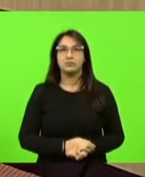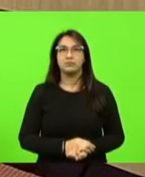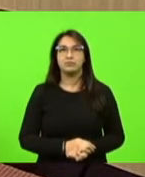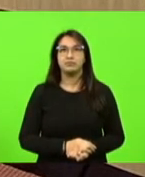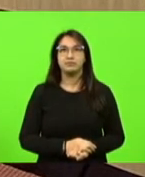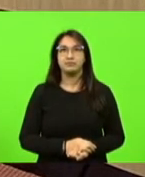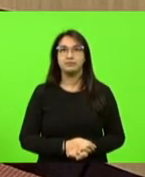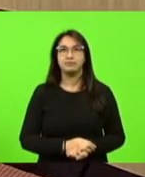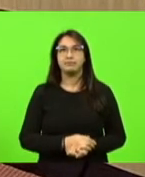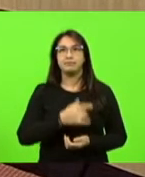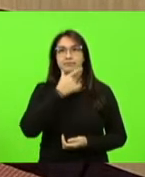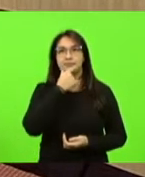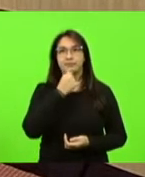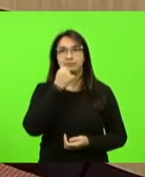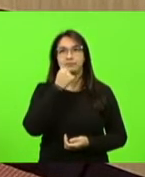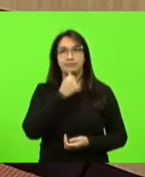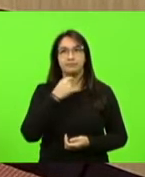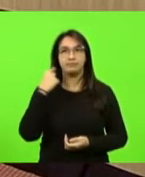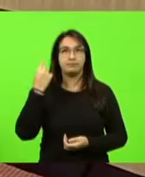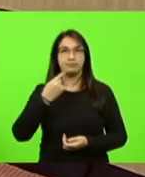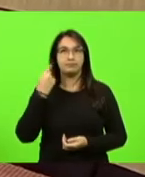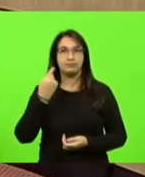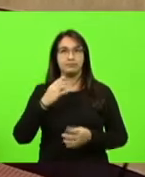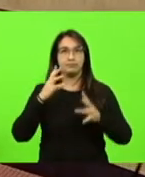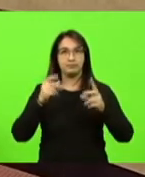Senhoras deputadas, senhores deputados,